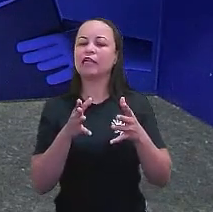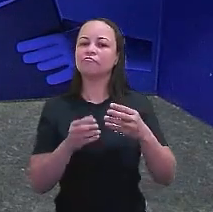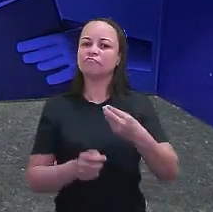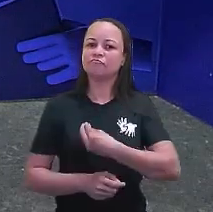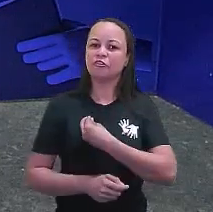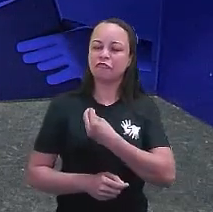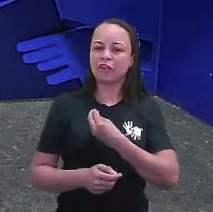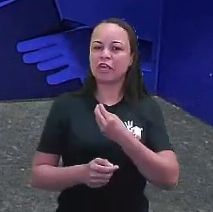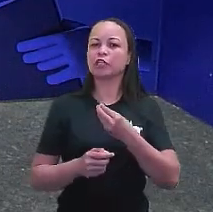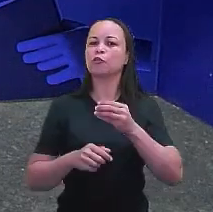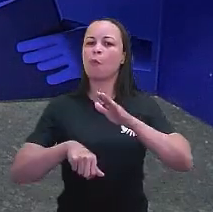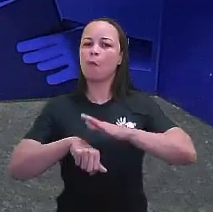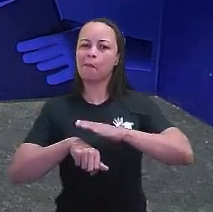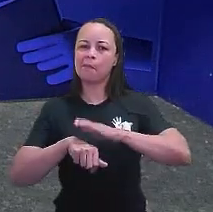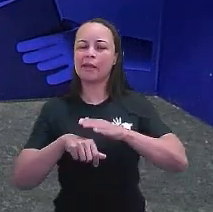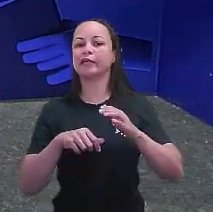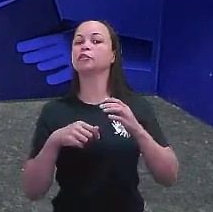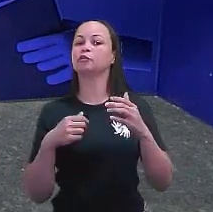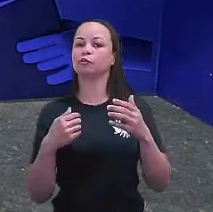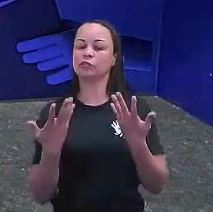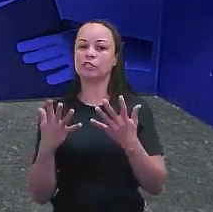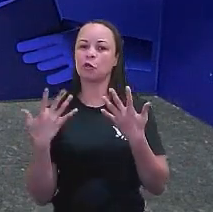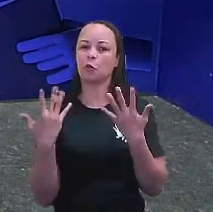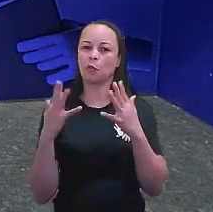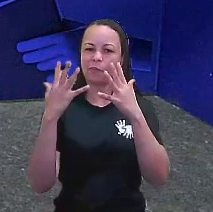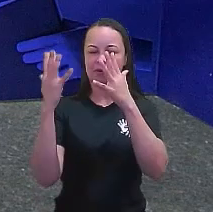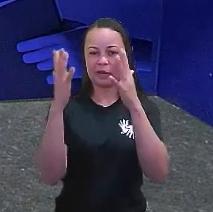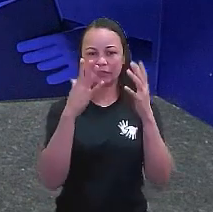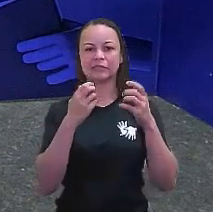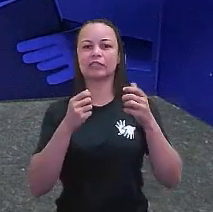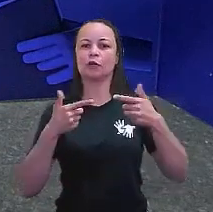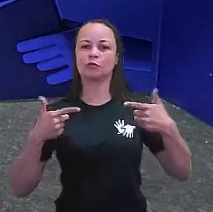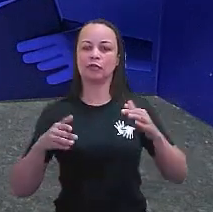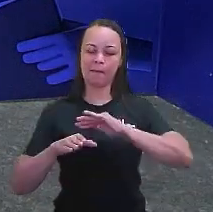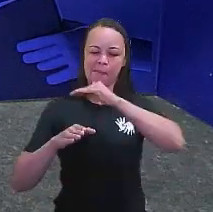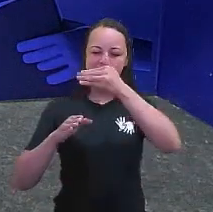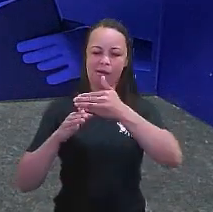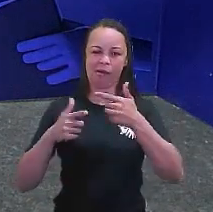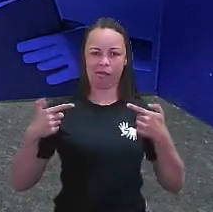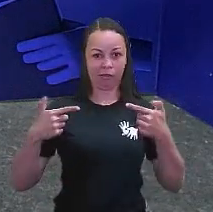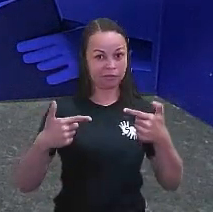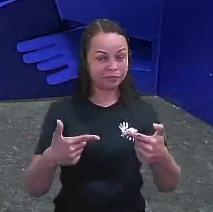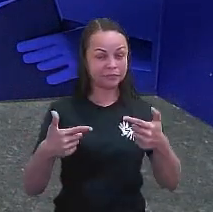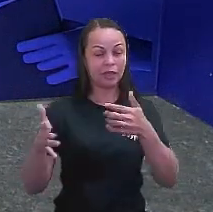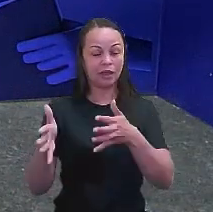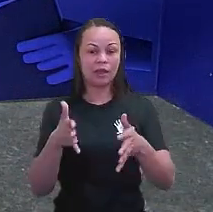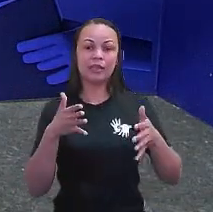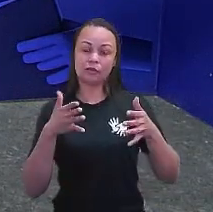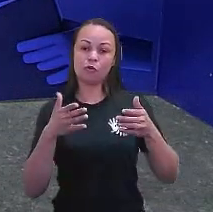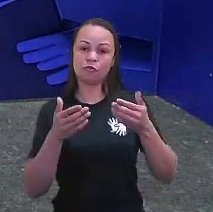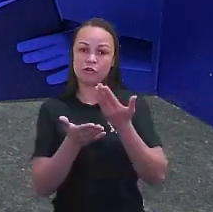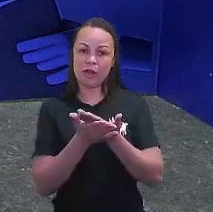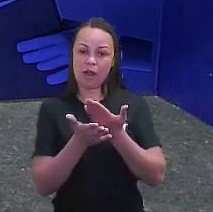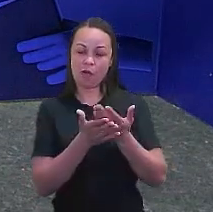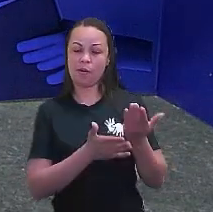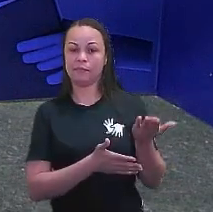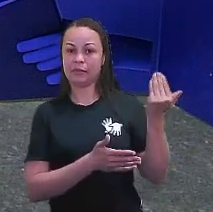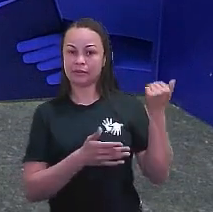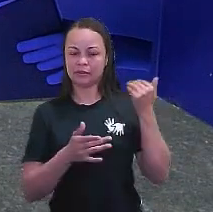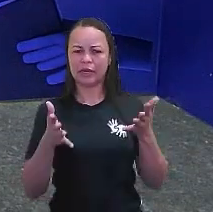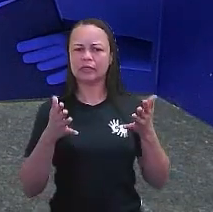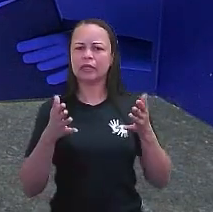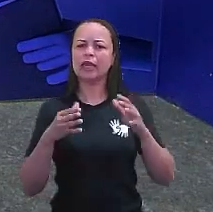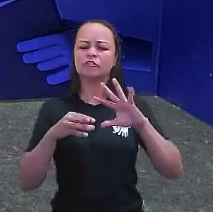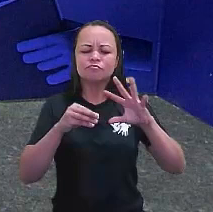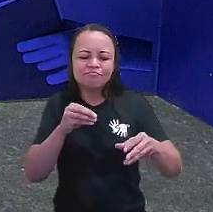momento de comemoração da Batalha das Tabocas. E, claro, como foi na aula passada, a gente vai continuar colocando o